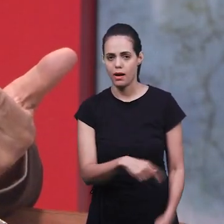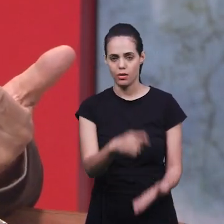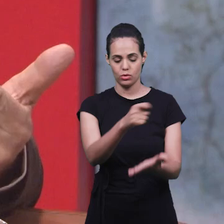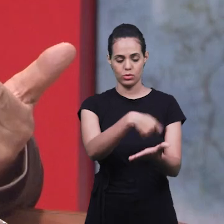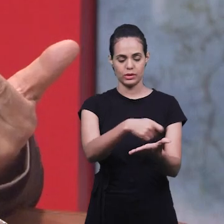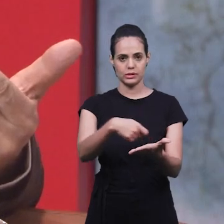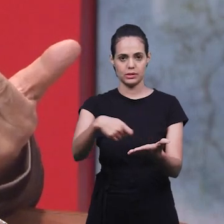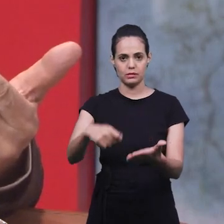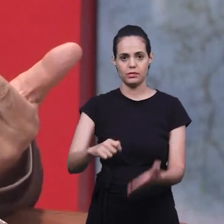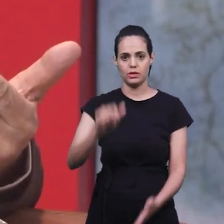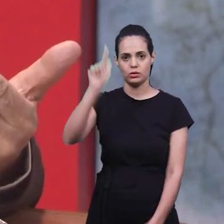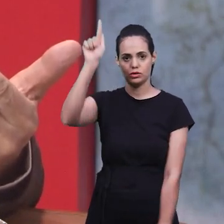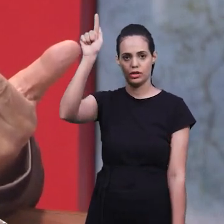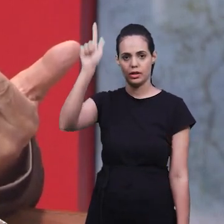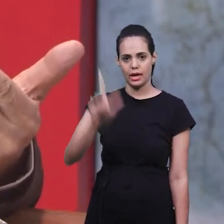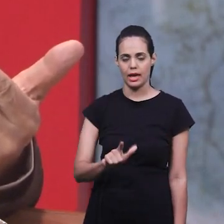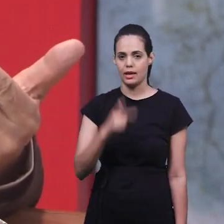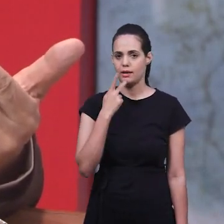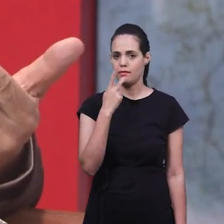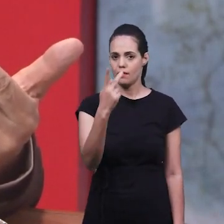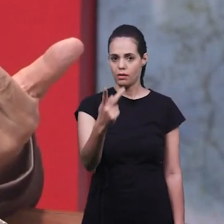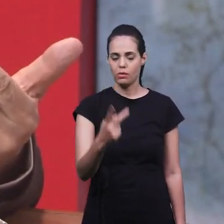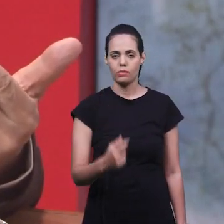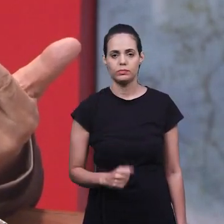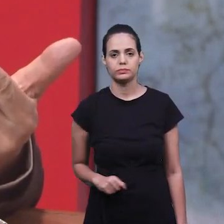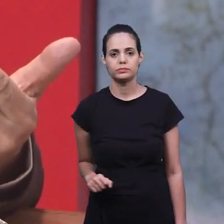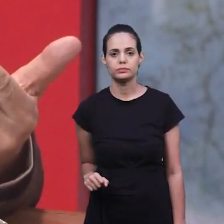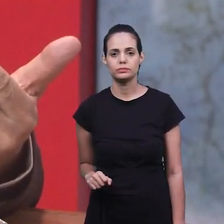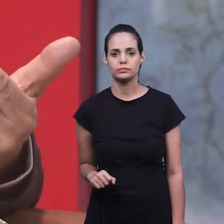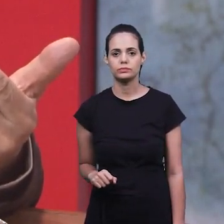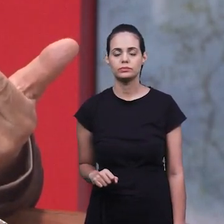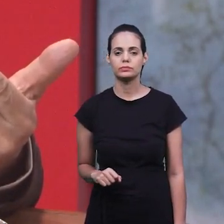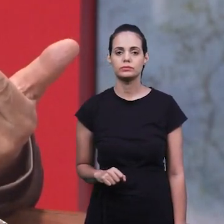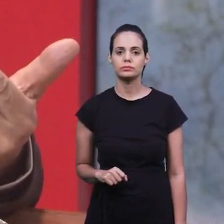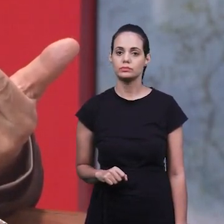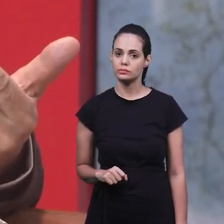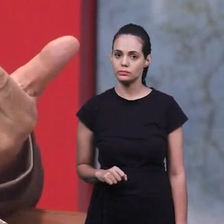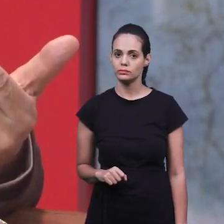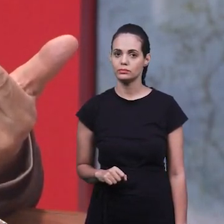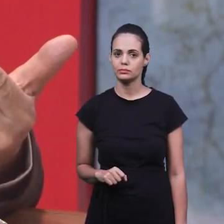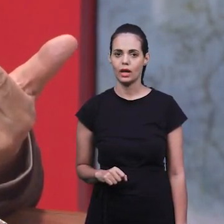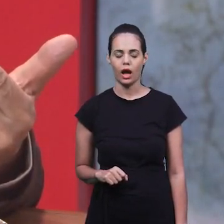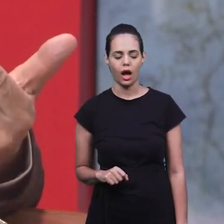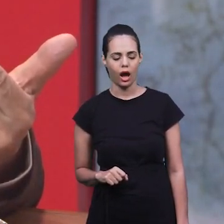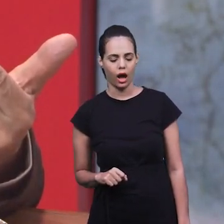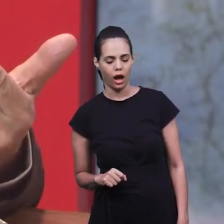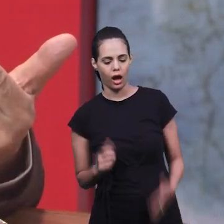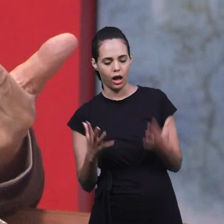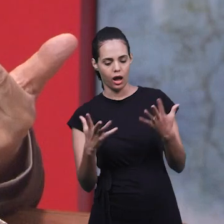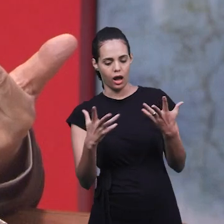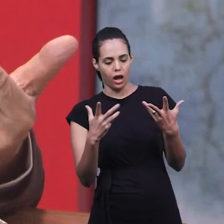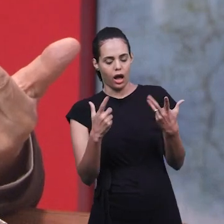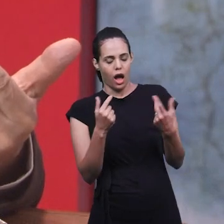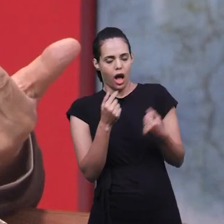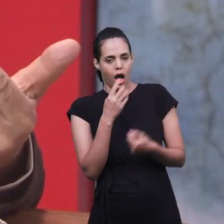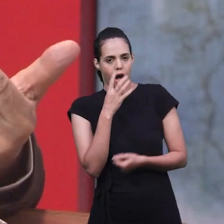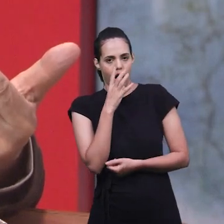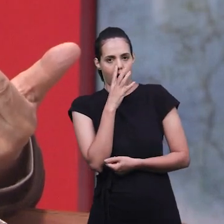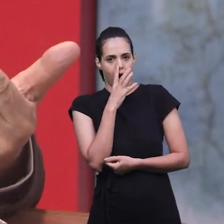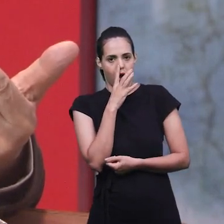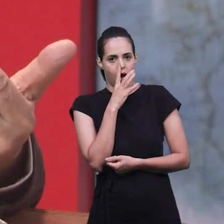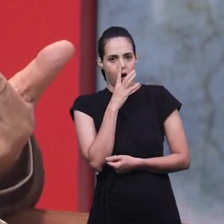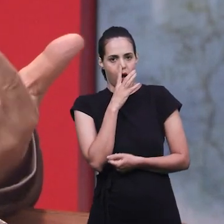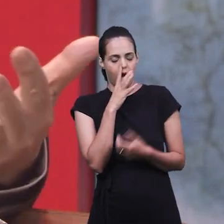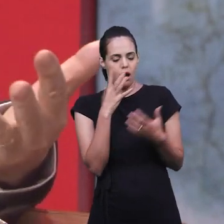Paulo, ele escreve aos Gálatas dizendo que ficou